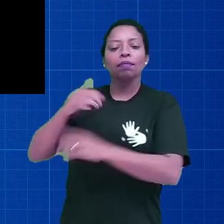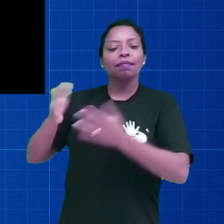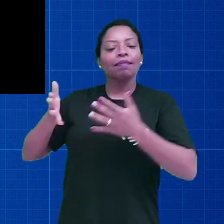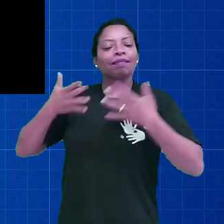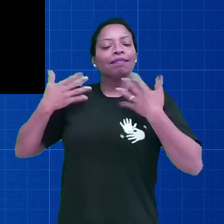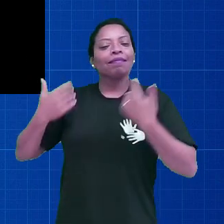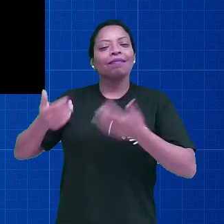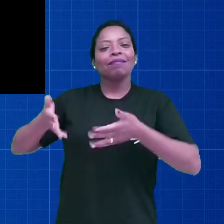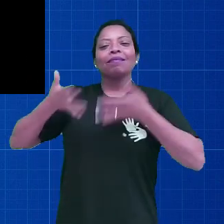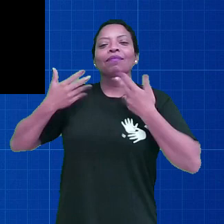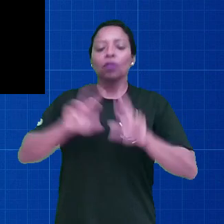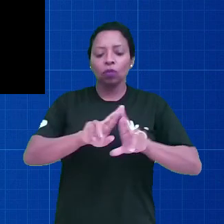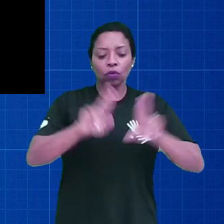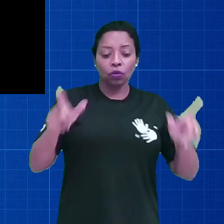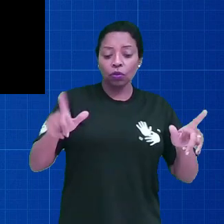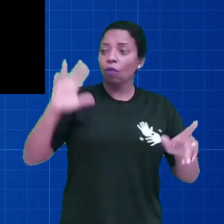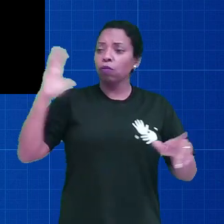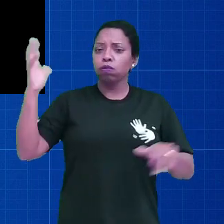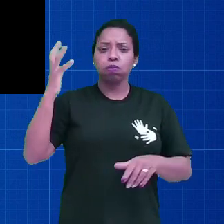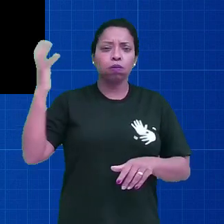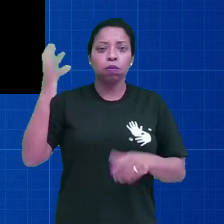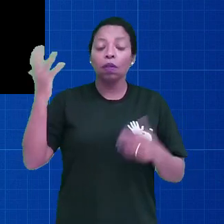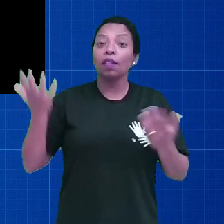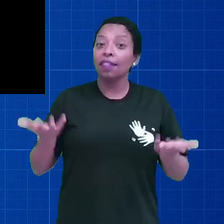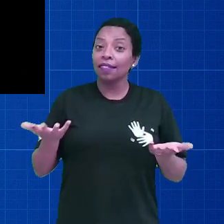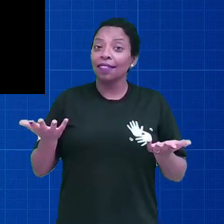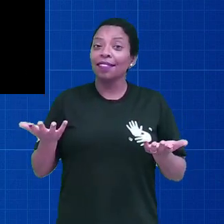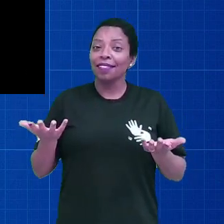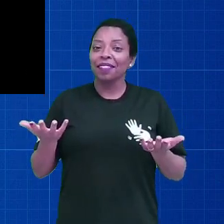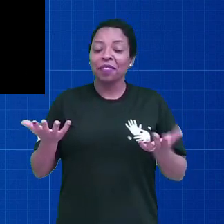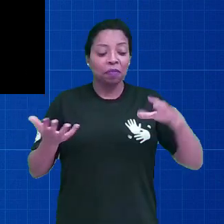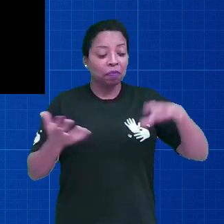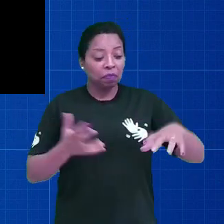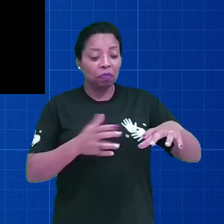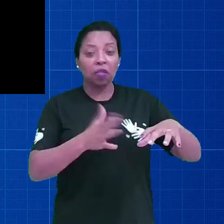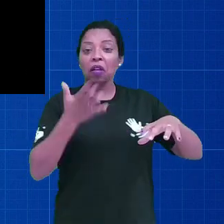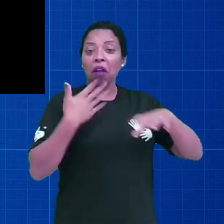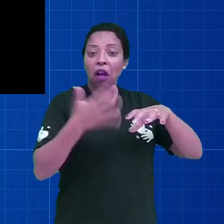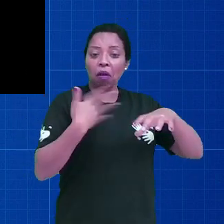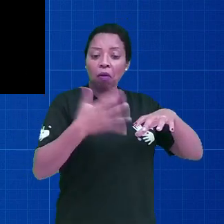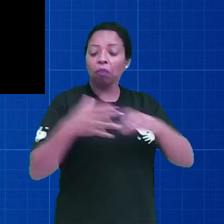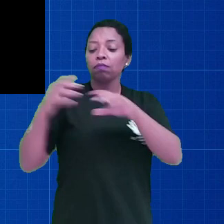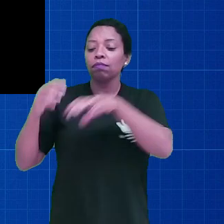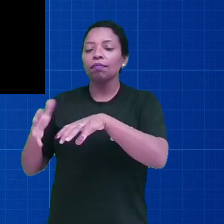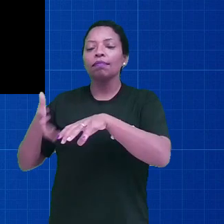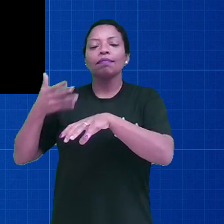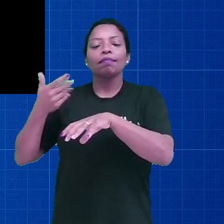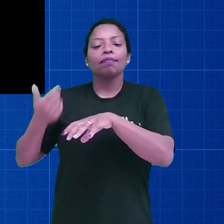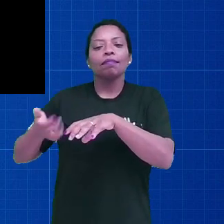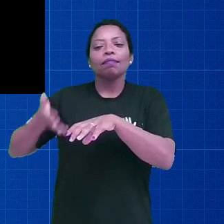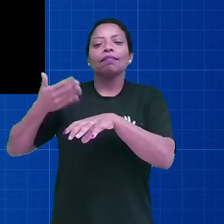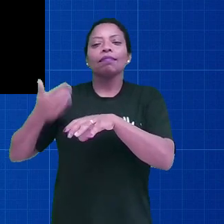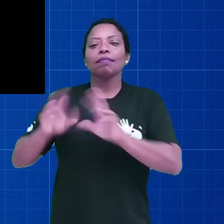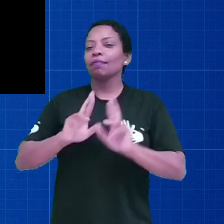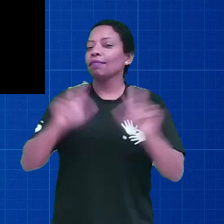reservas naturais ou remanescentes florestais, que são chamadas ilhas de frescor, onde as temperaturas são mais